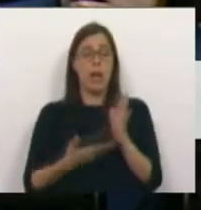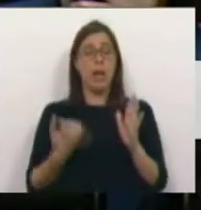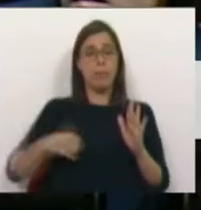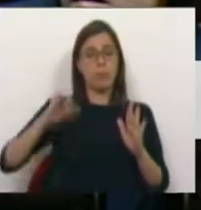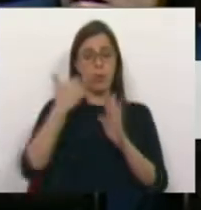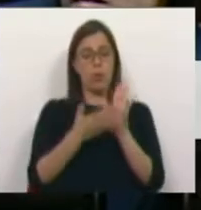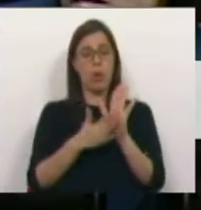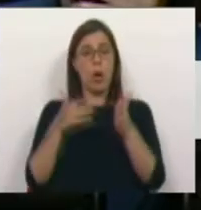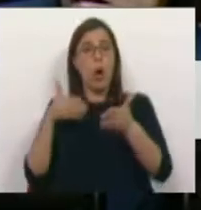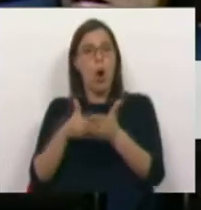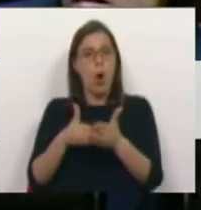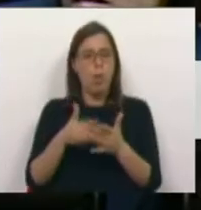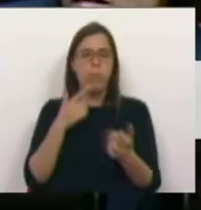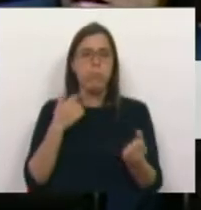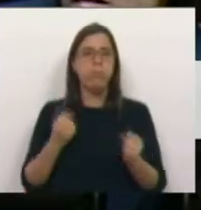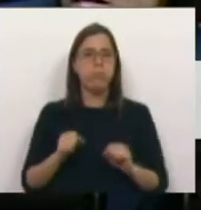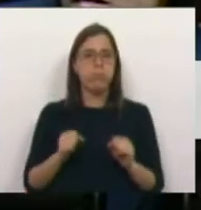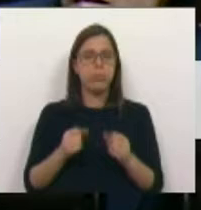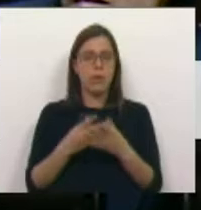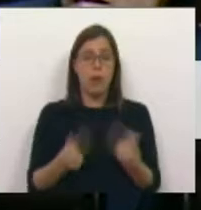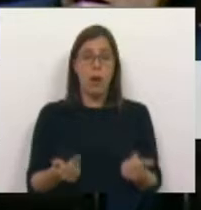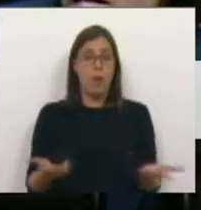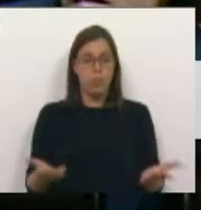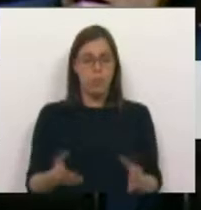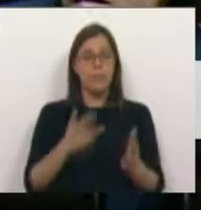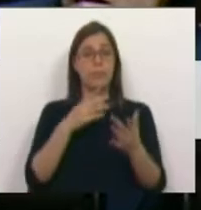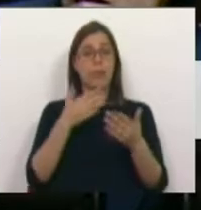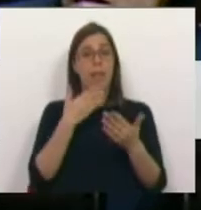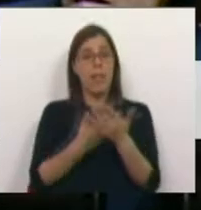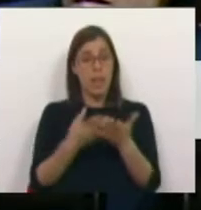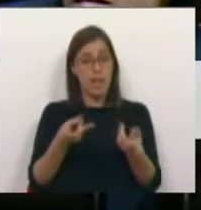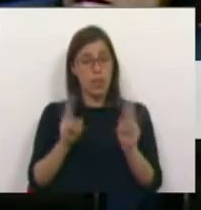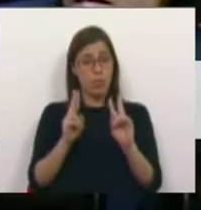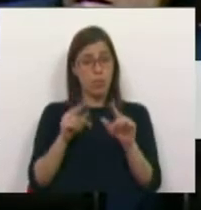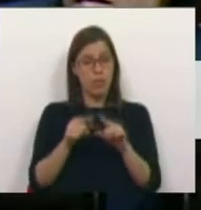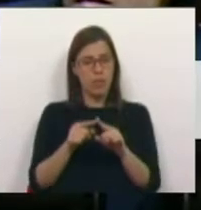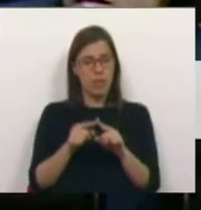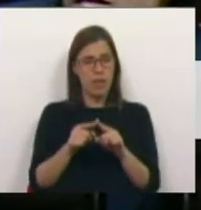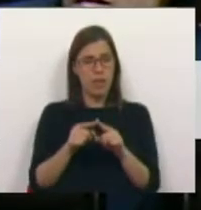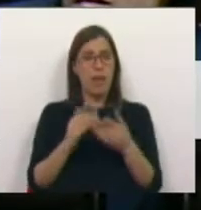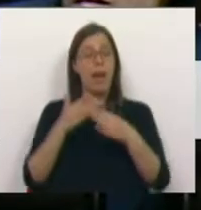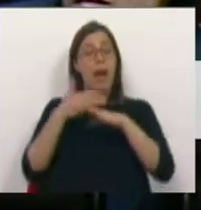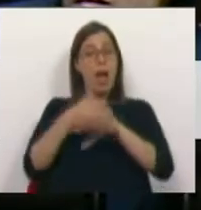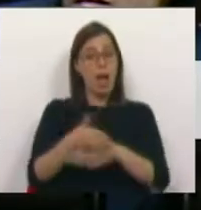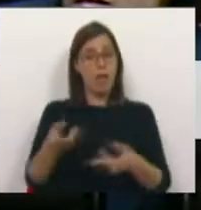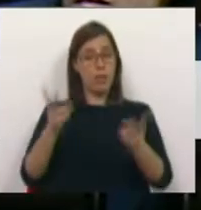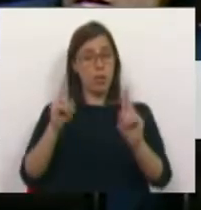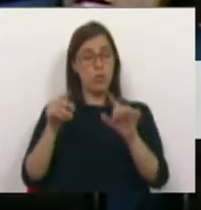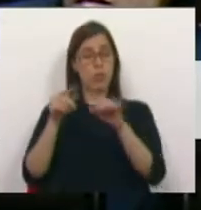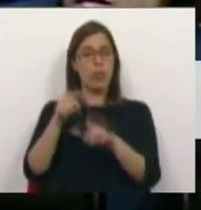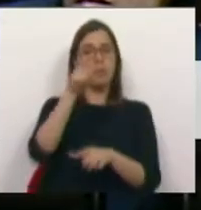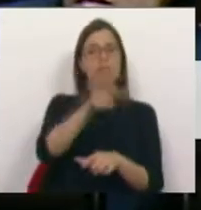e eu creio que esse obstáculo não pode ser contornado. Facultá-lo, aliás, facultar esse acesso